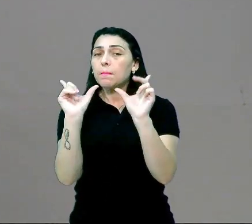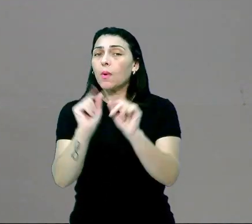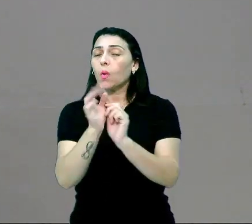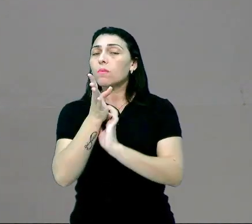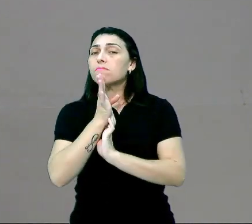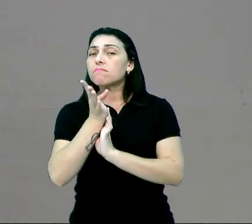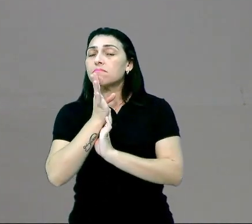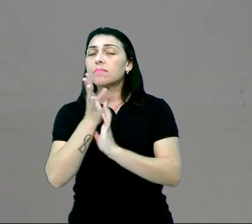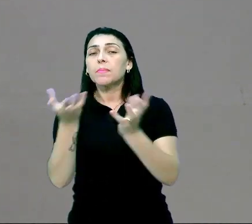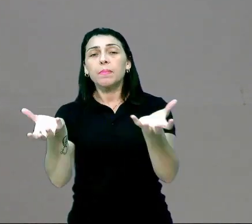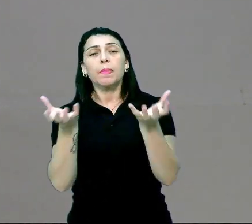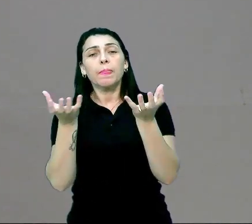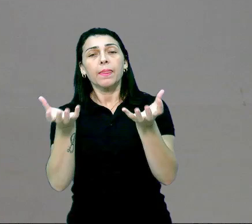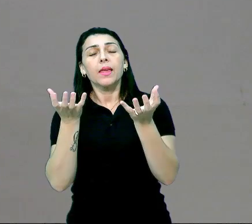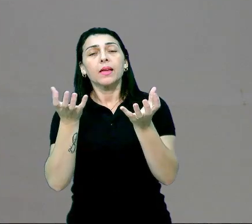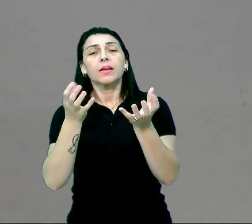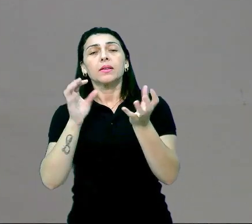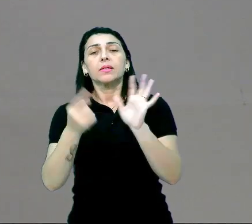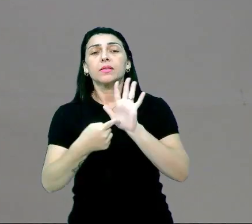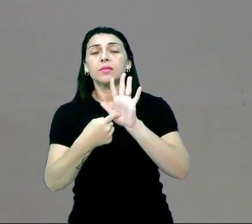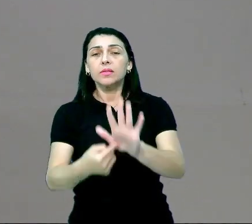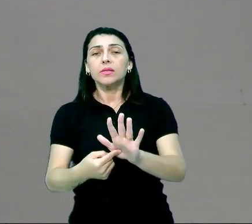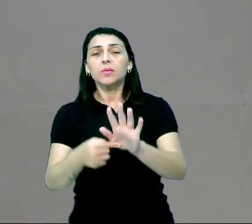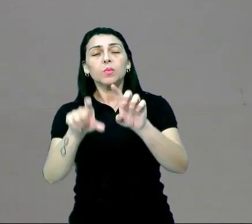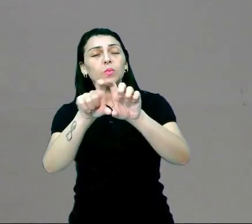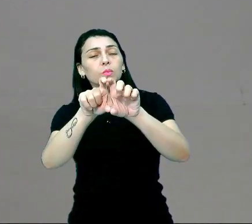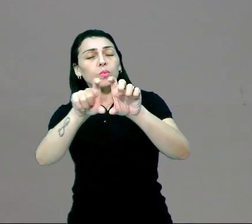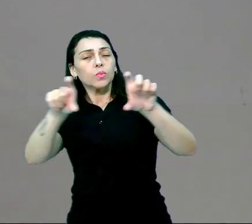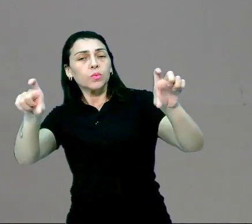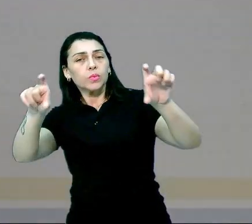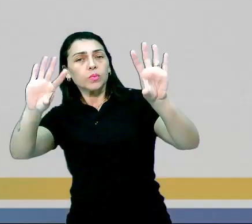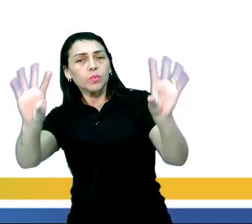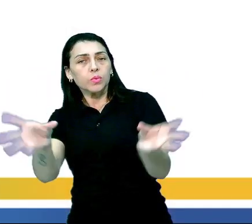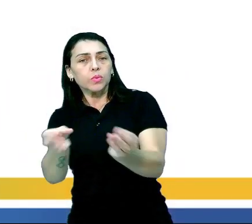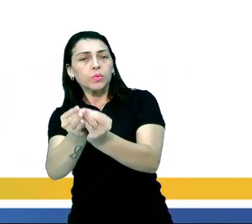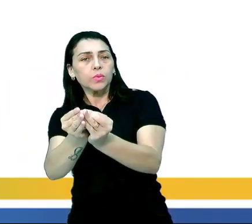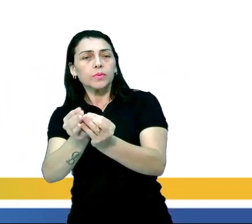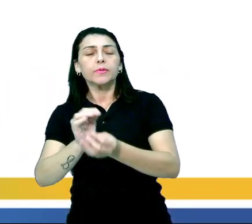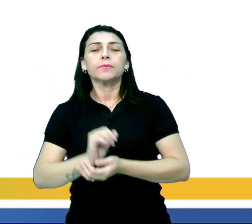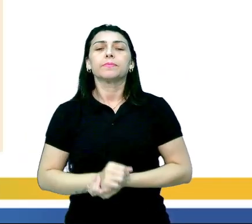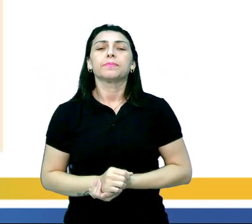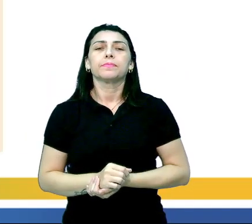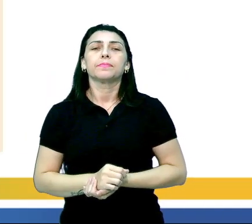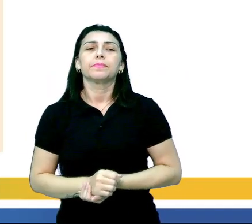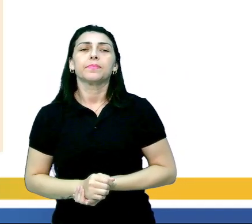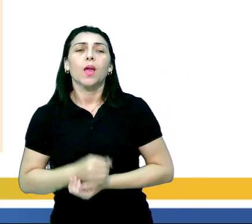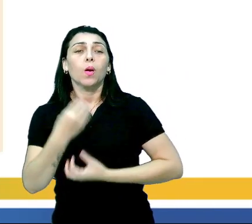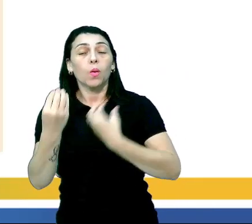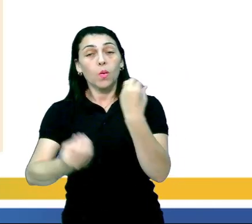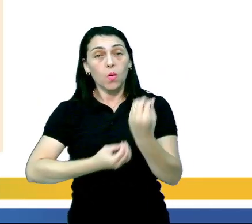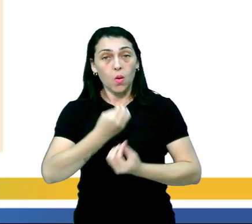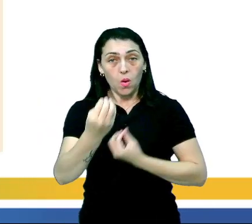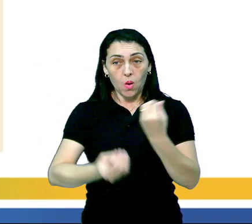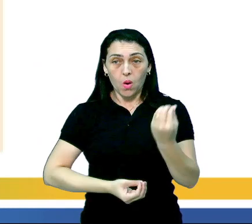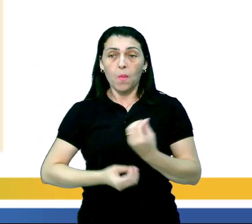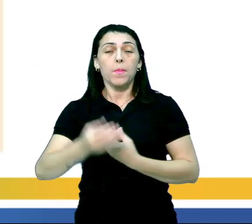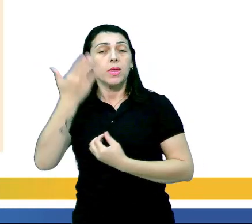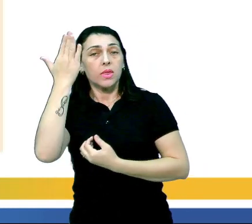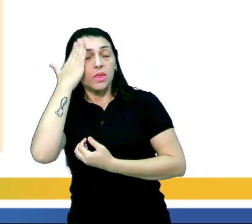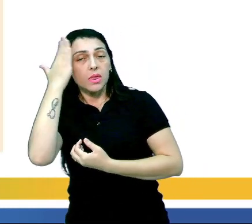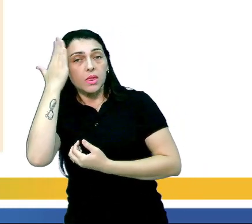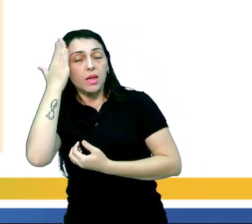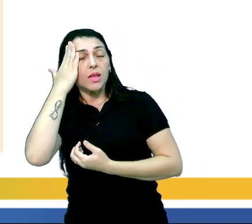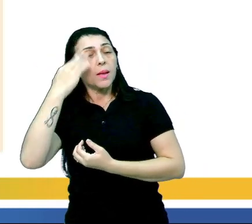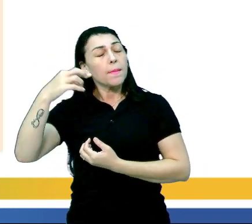pouco conhecida, eu quero colocar aqui uma síntese a respeito dessa teoria. Então, como é que nós podemos